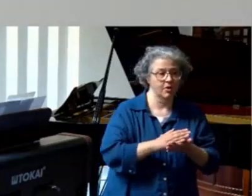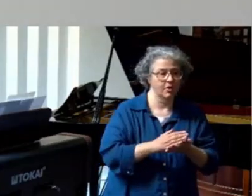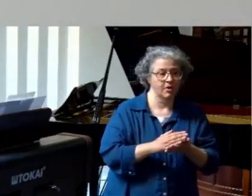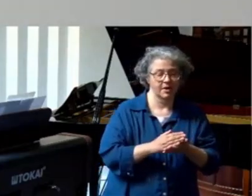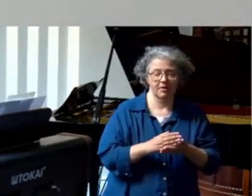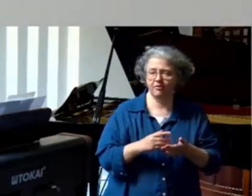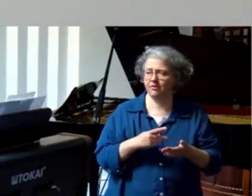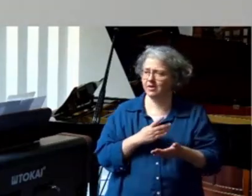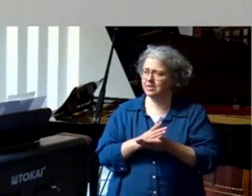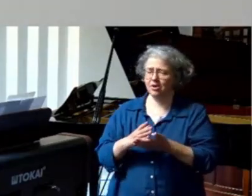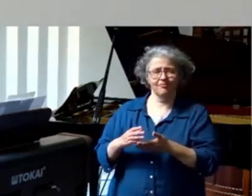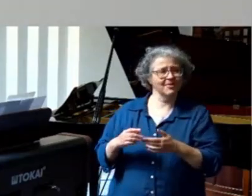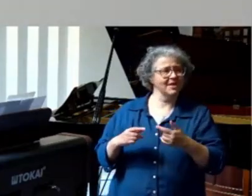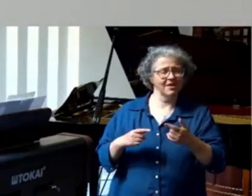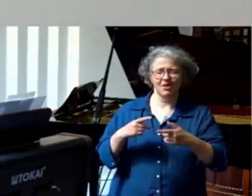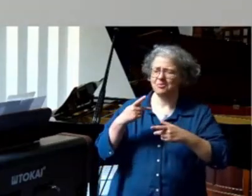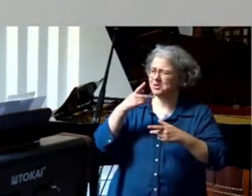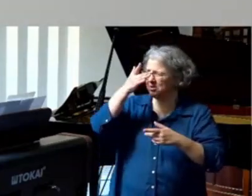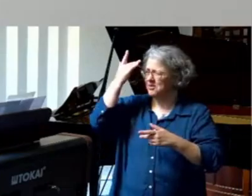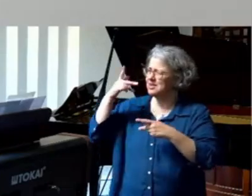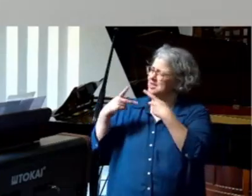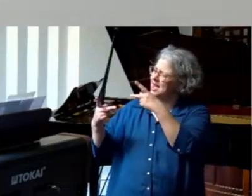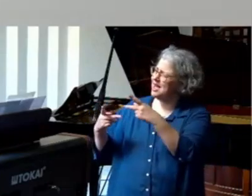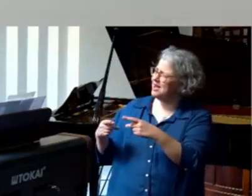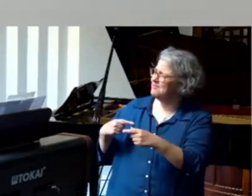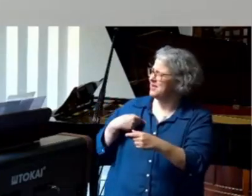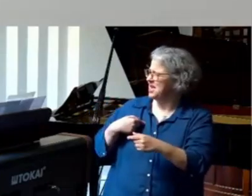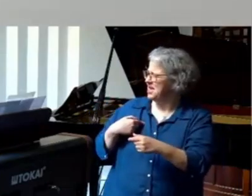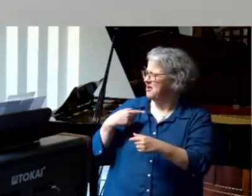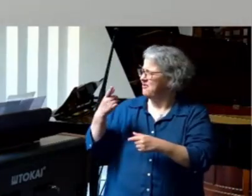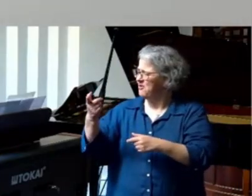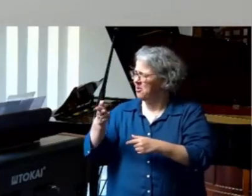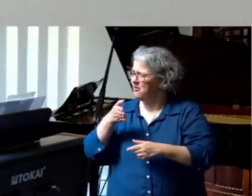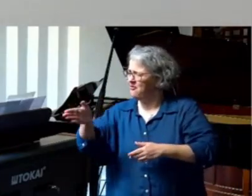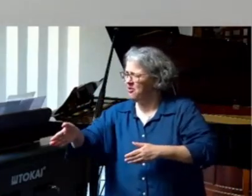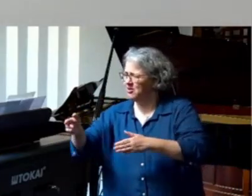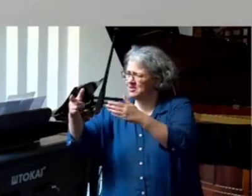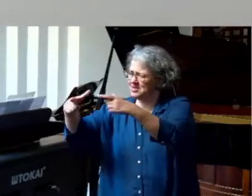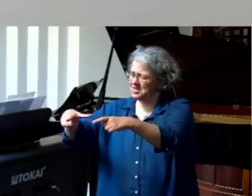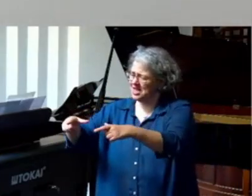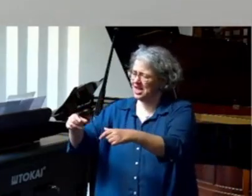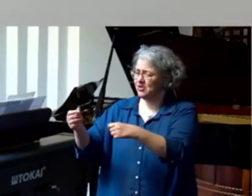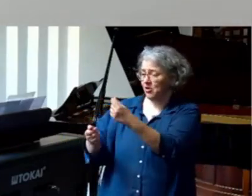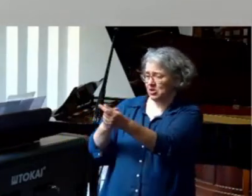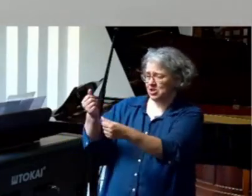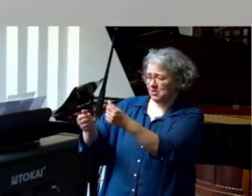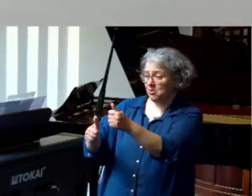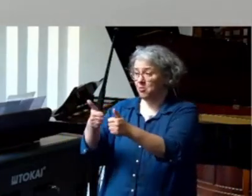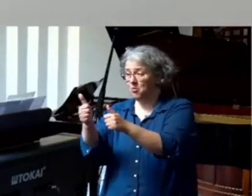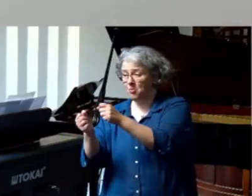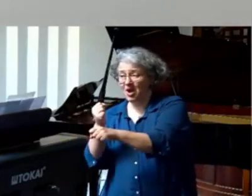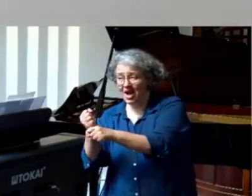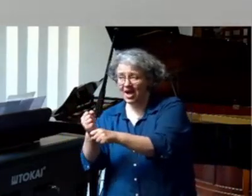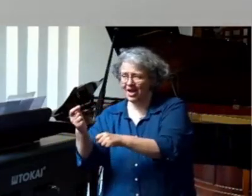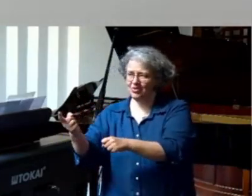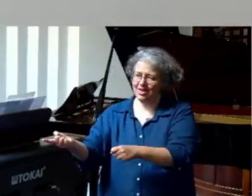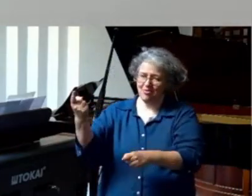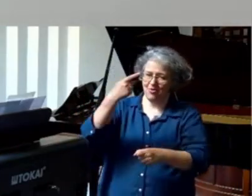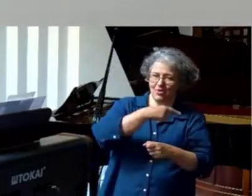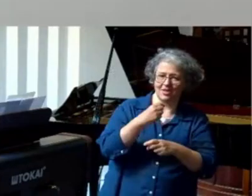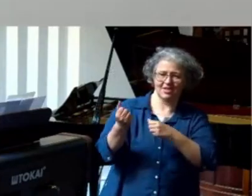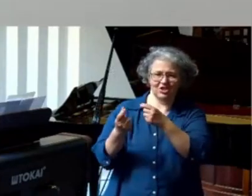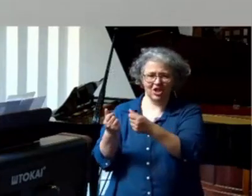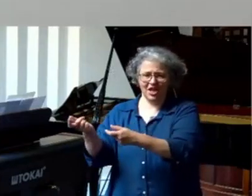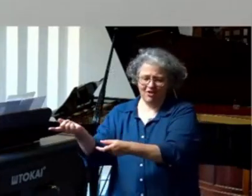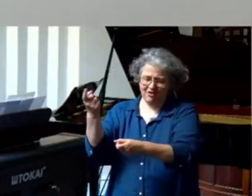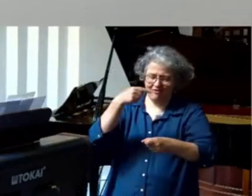um ano e faremos negócios e teremos lucros. Vocês não sabem o que acontecerá amanhã. O que é a vida